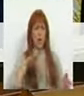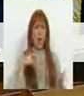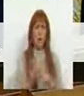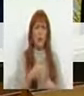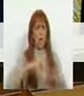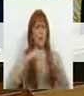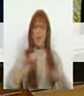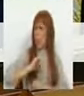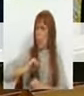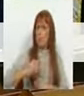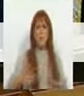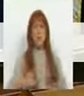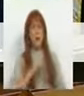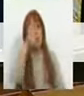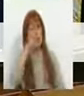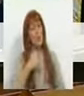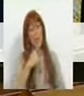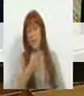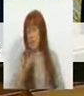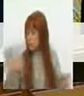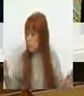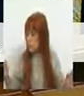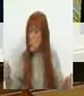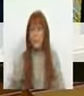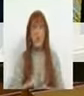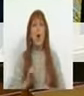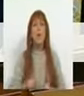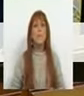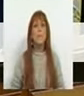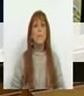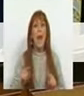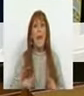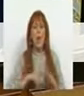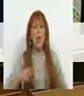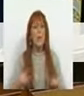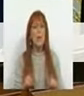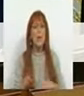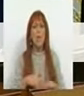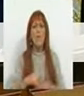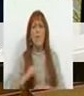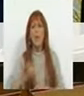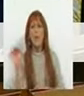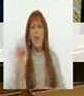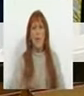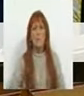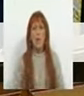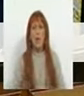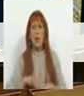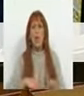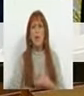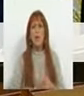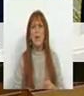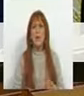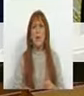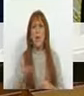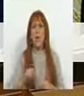porque os municípios estão contra, Sr. Ministro, eu tenho que dizer daqui o seguinte: esta reforma não foi feita contra ninguém. Não foi feita